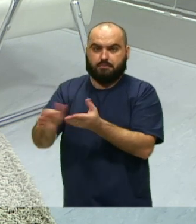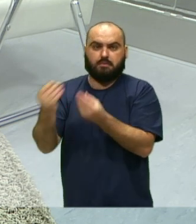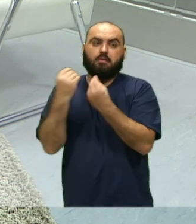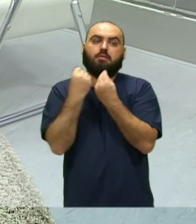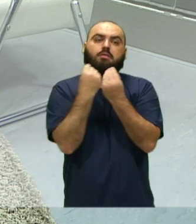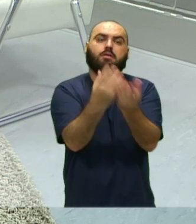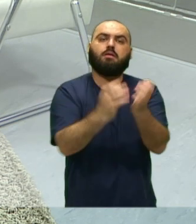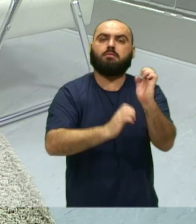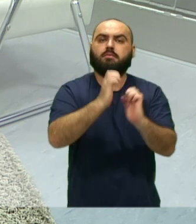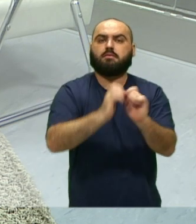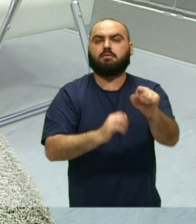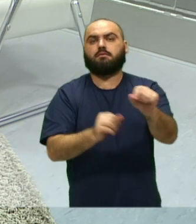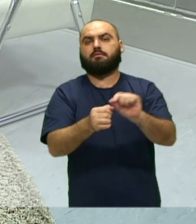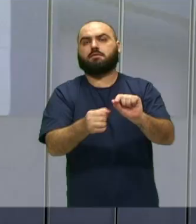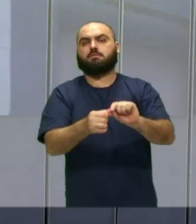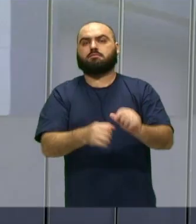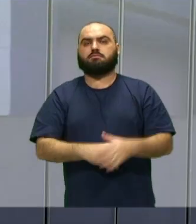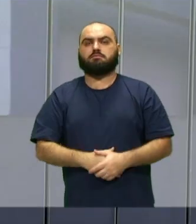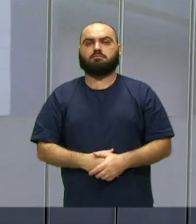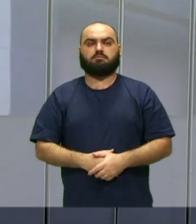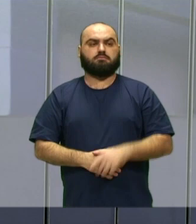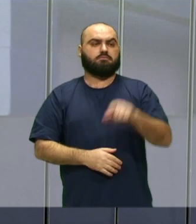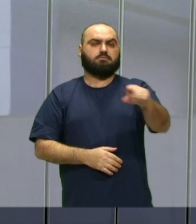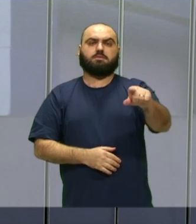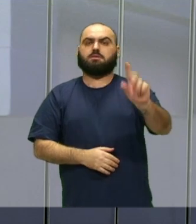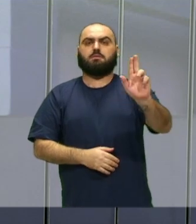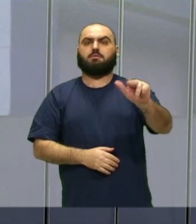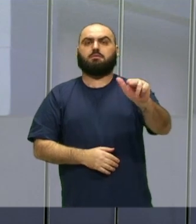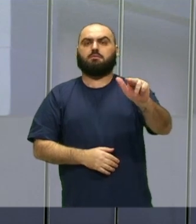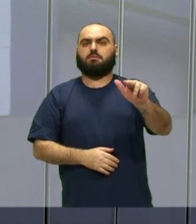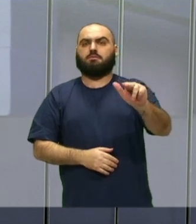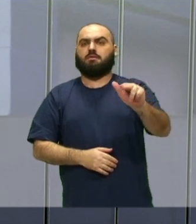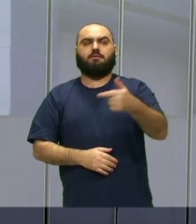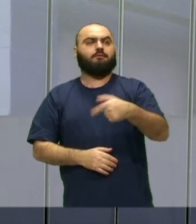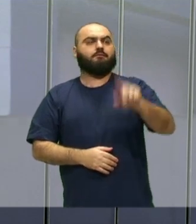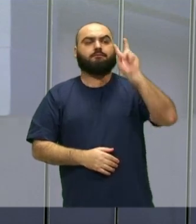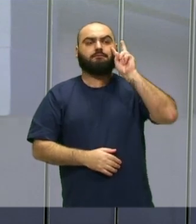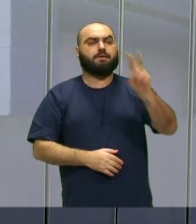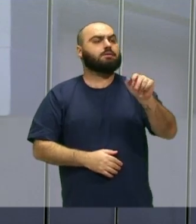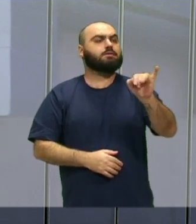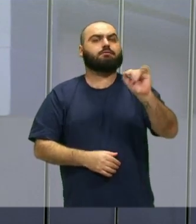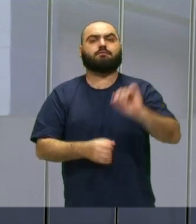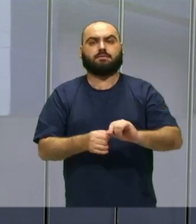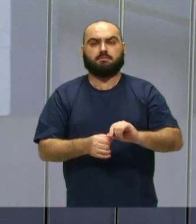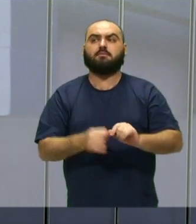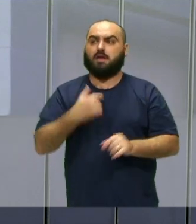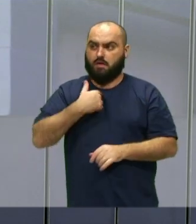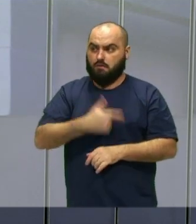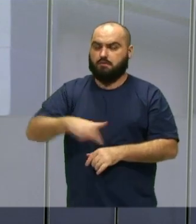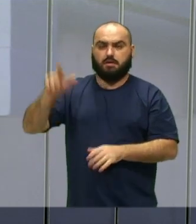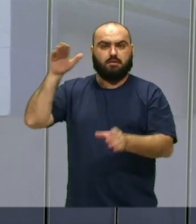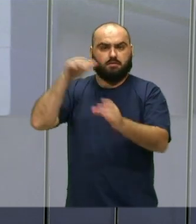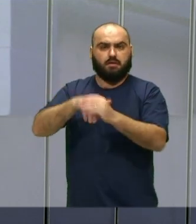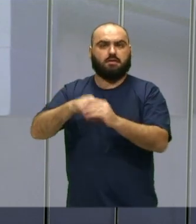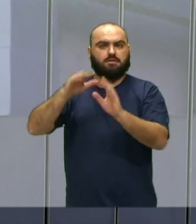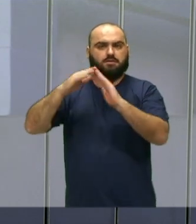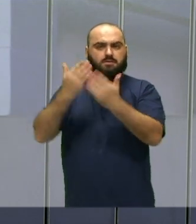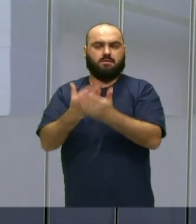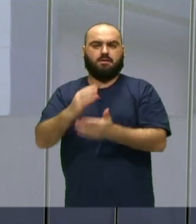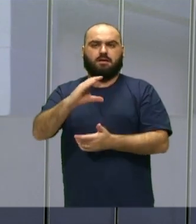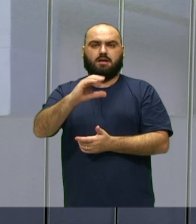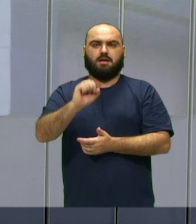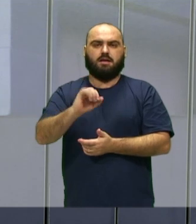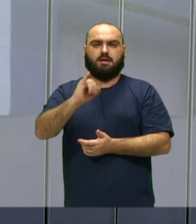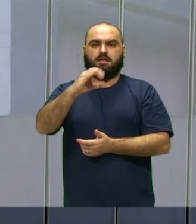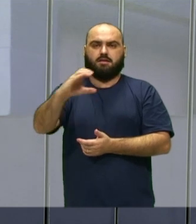empresa que é para fazer. E depois nunca vai ver se foi feito ou não foi feito. Já aconteceu, por exemplo, eu fui até o CAIC, o contrato já